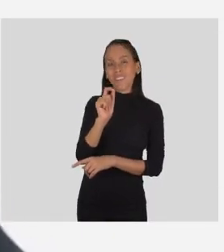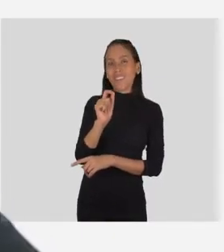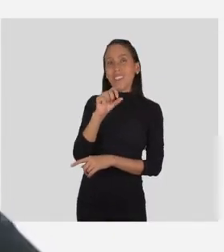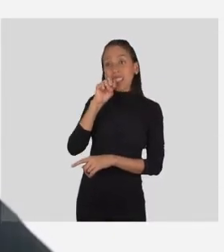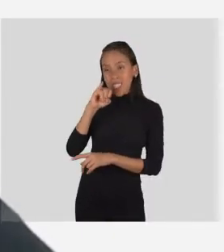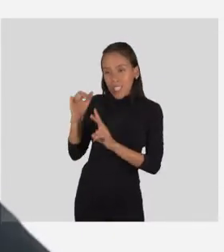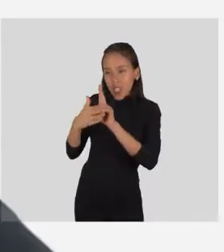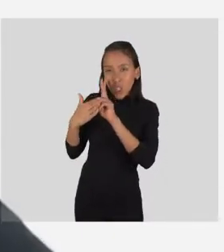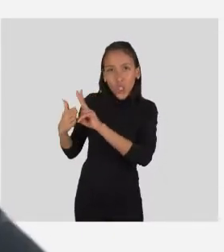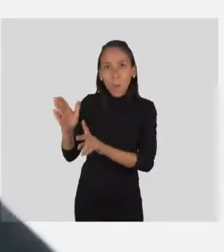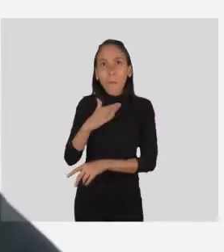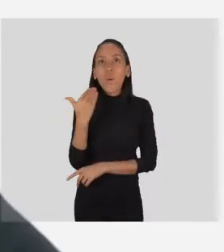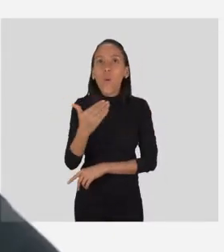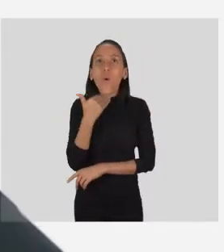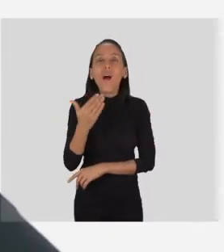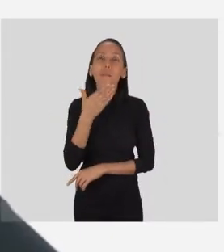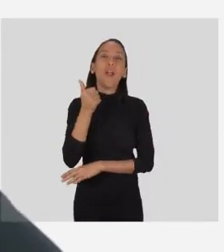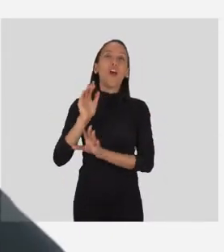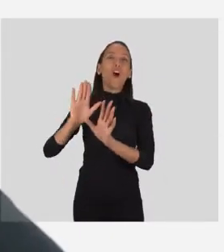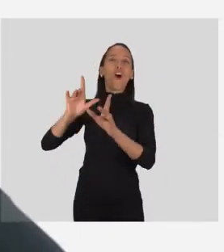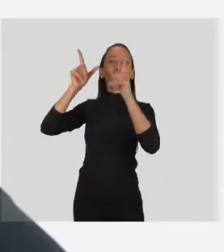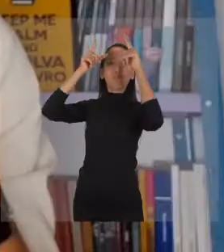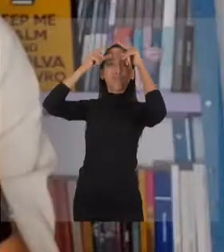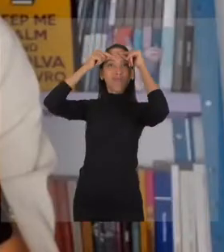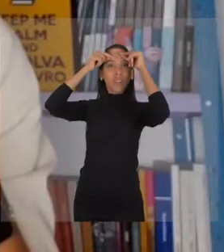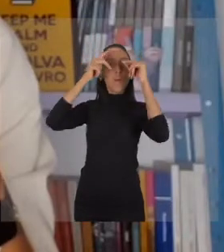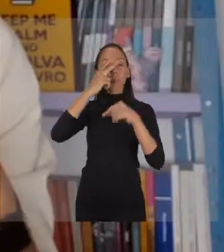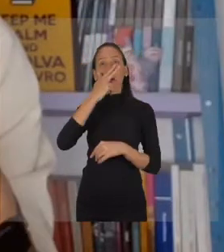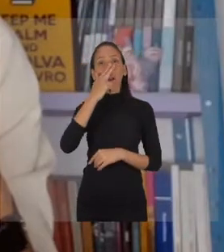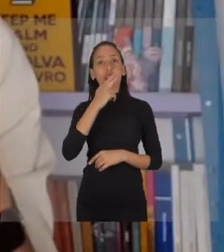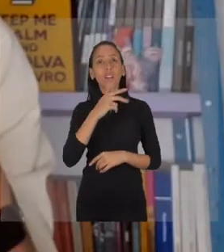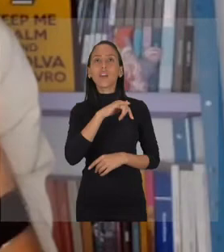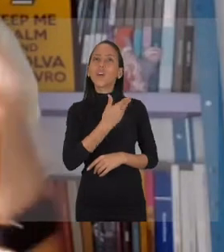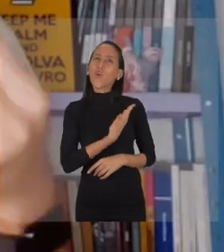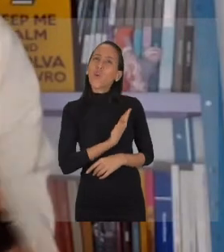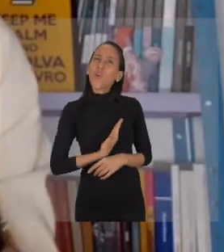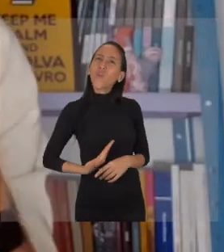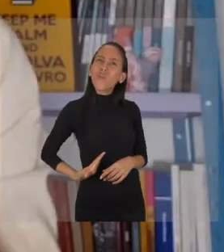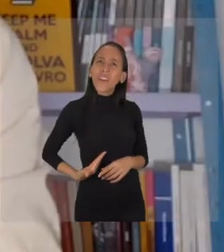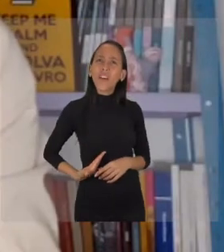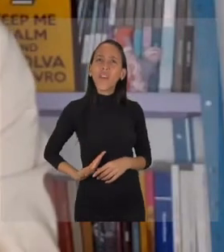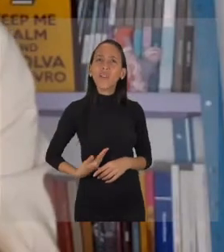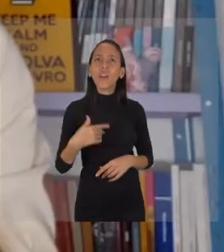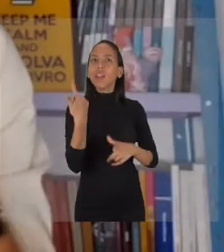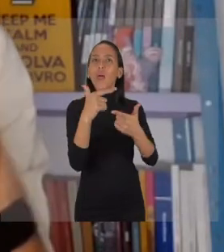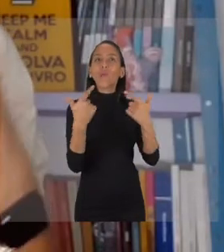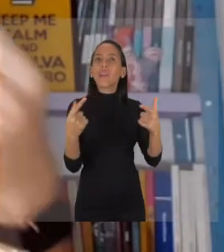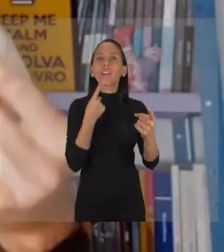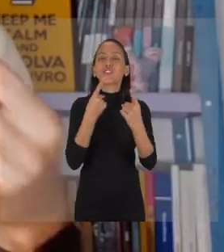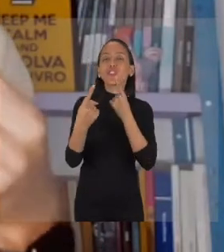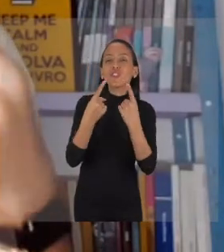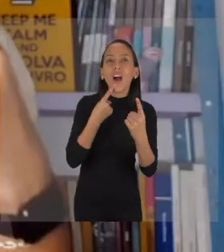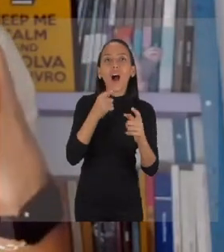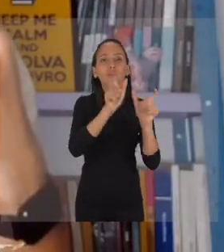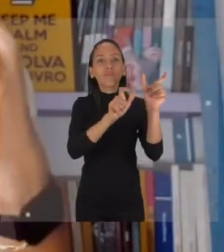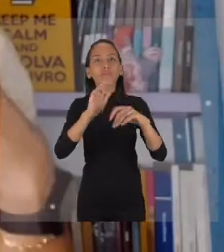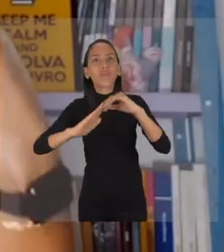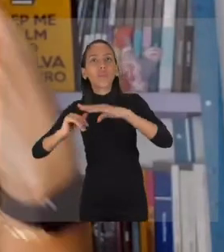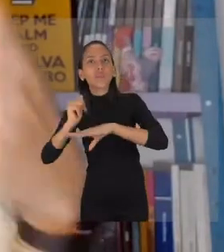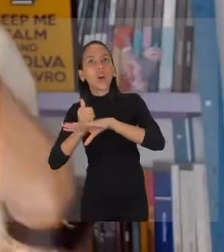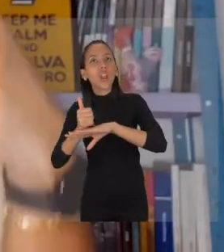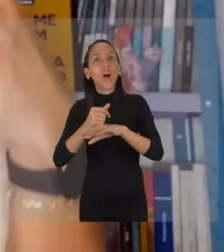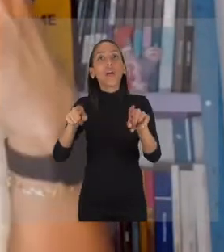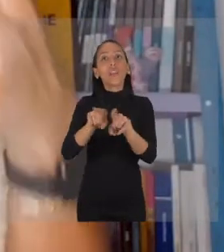mais indígenas vier a falecer, melhor, né? A postura de um governo que não dialoga com os profissionais e que não dá autonomia para